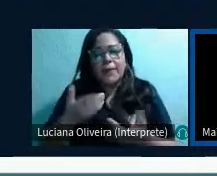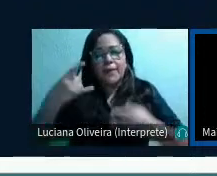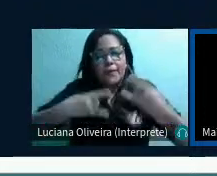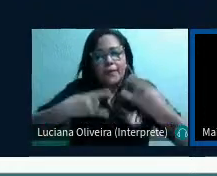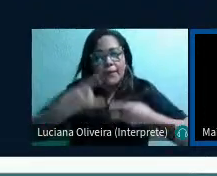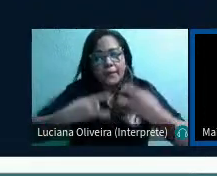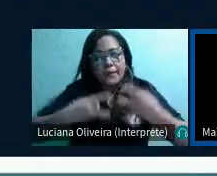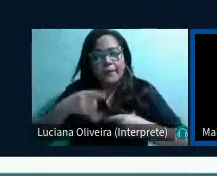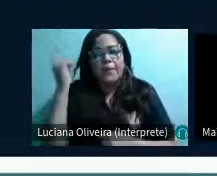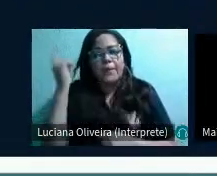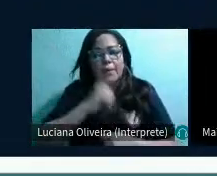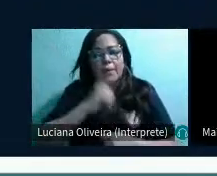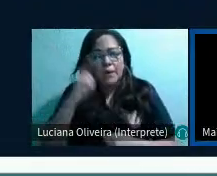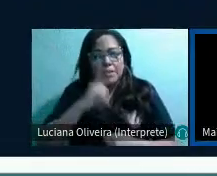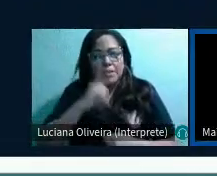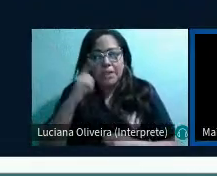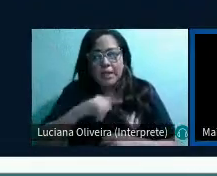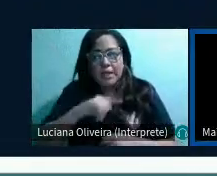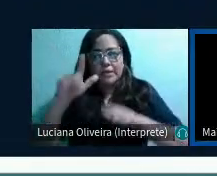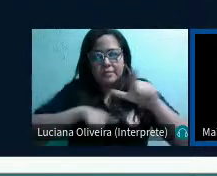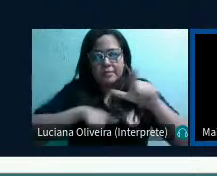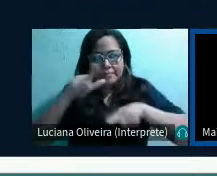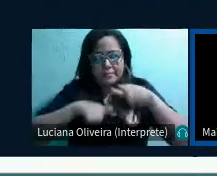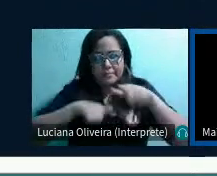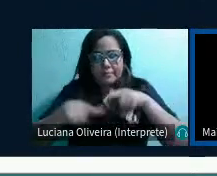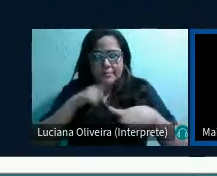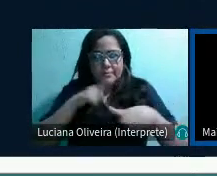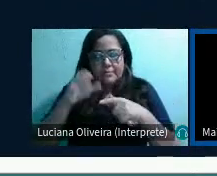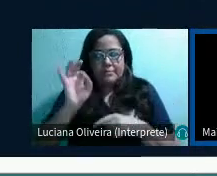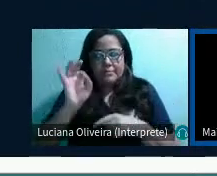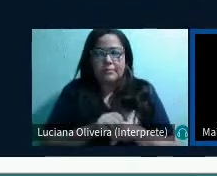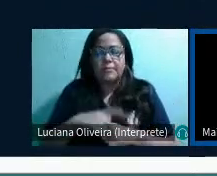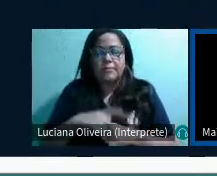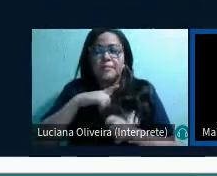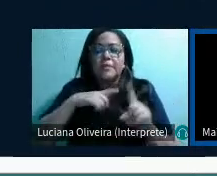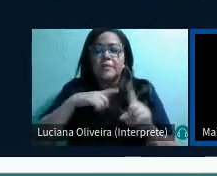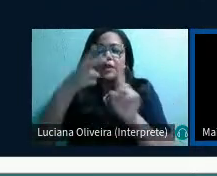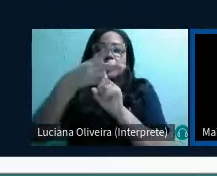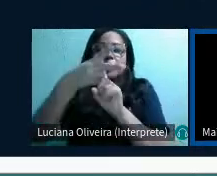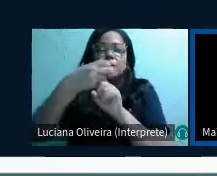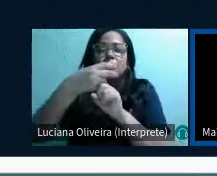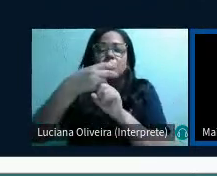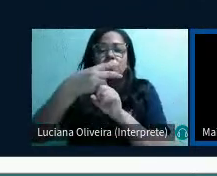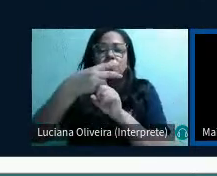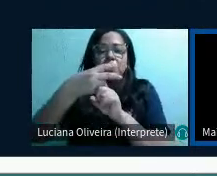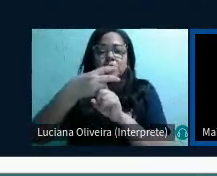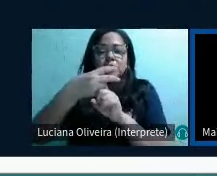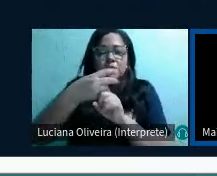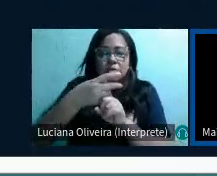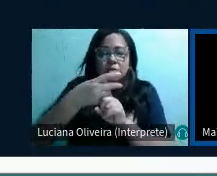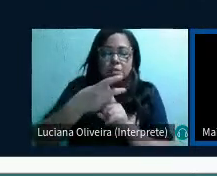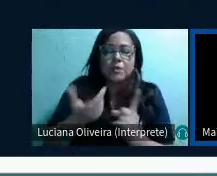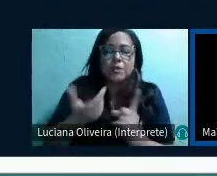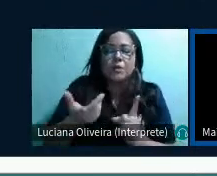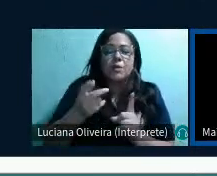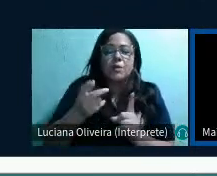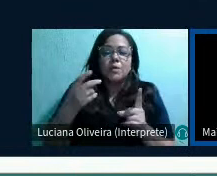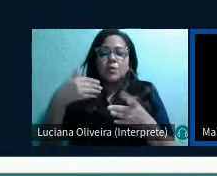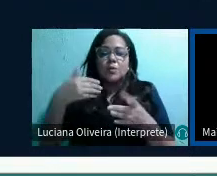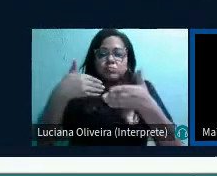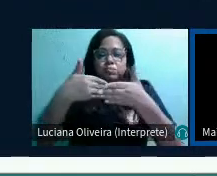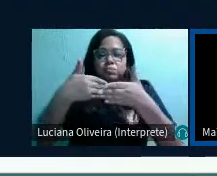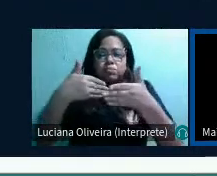ultrassônico, né? E esse sensor está a uma distância, consegue perceber, né, a distância que está de um